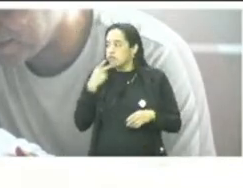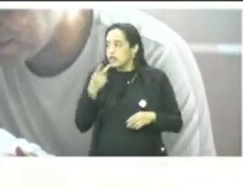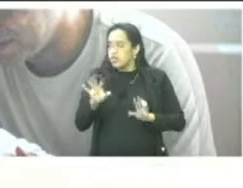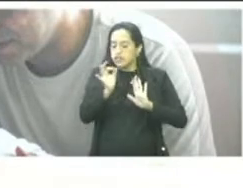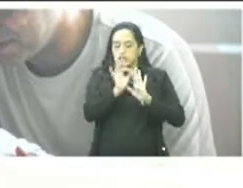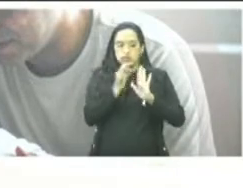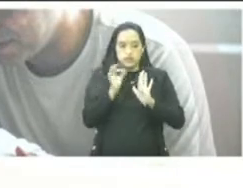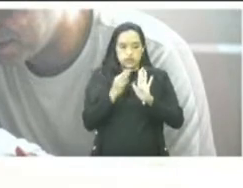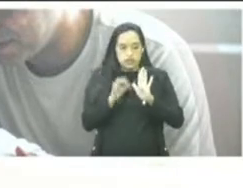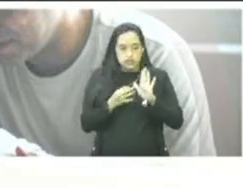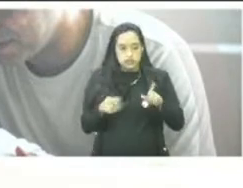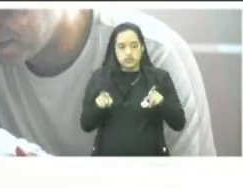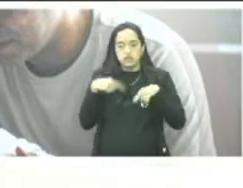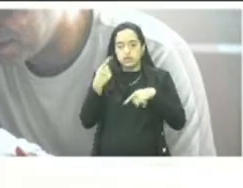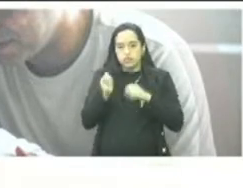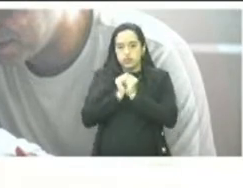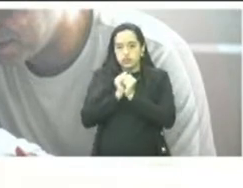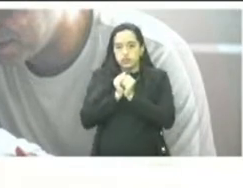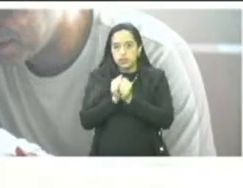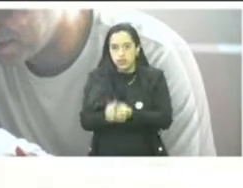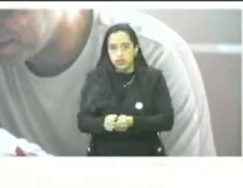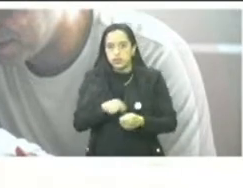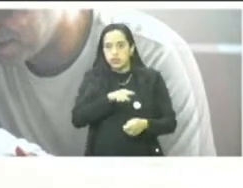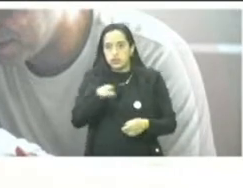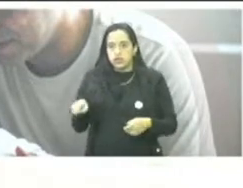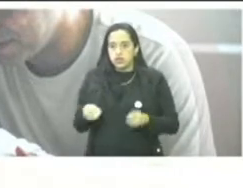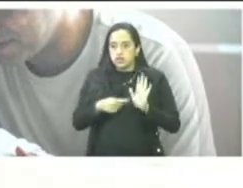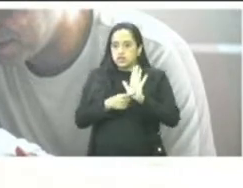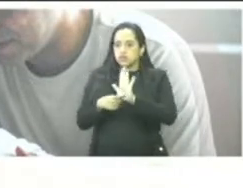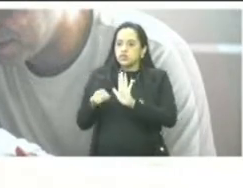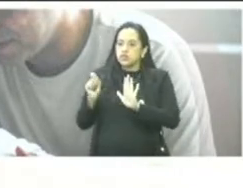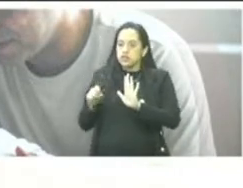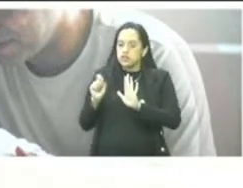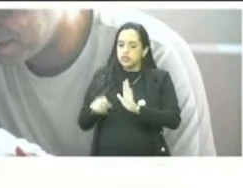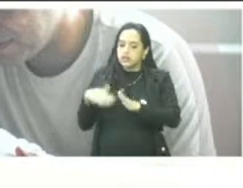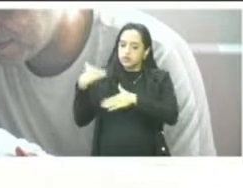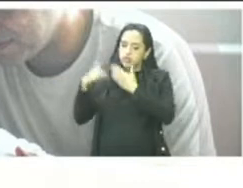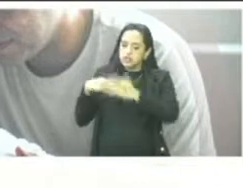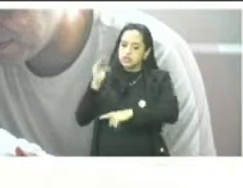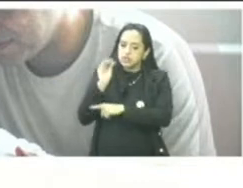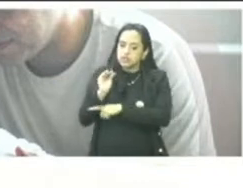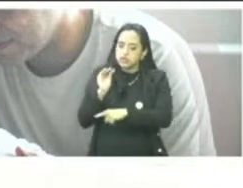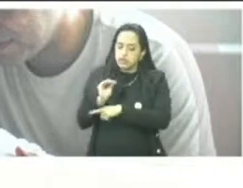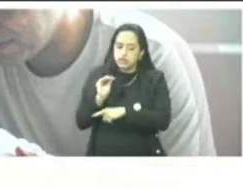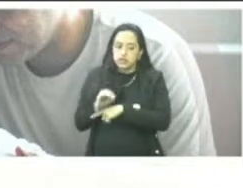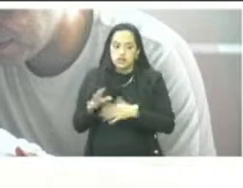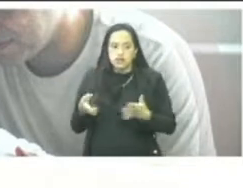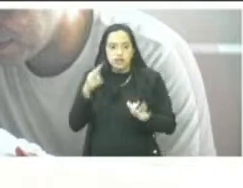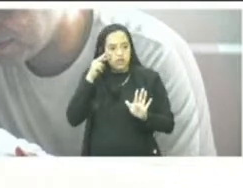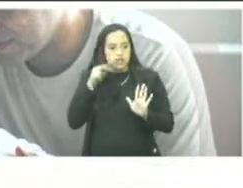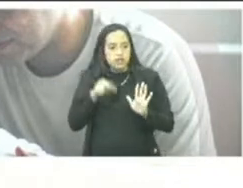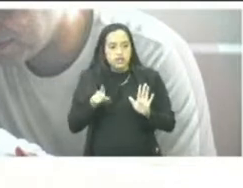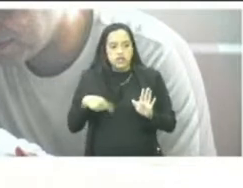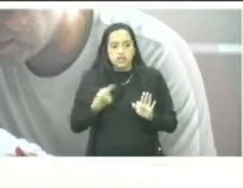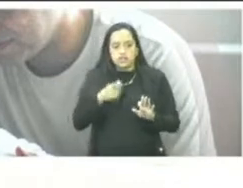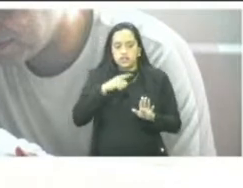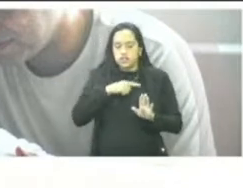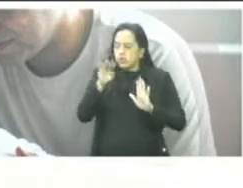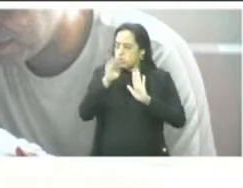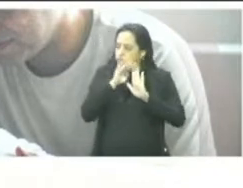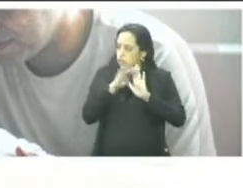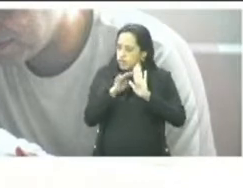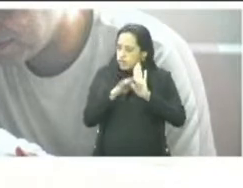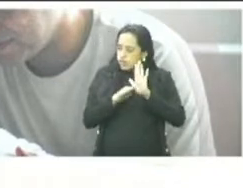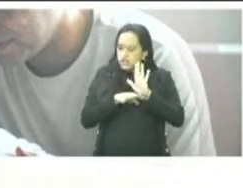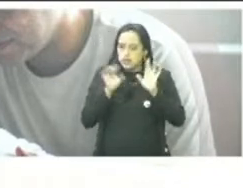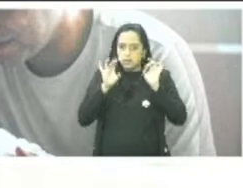registro e acompanhamento, ela se traduz no processo de cuidado. Então, veja que a gente tem uma ficha